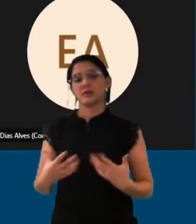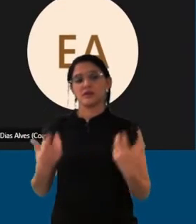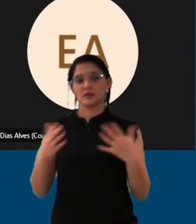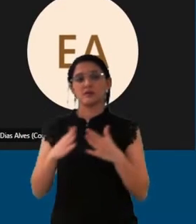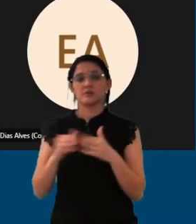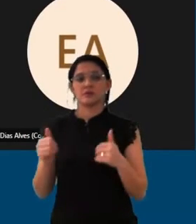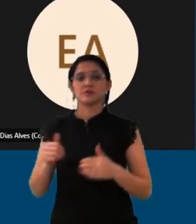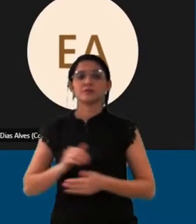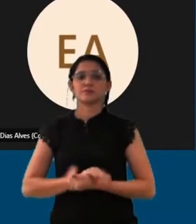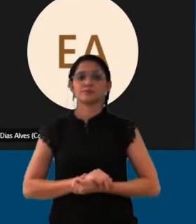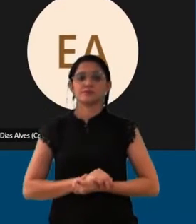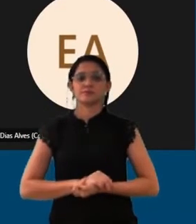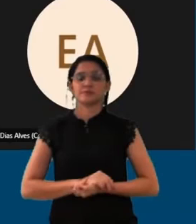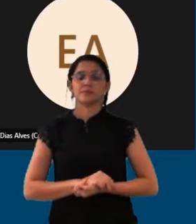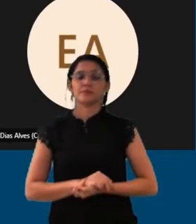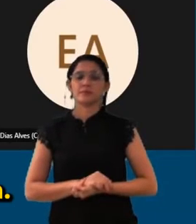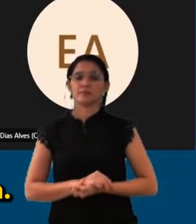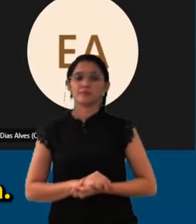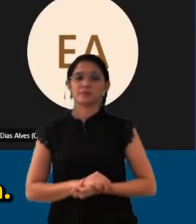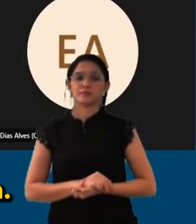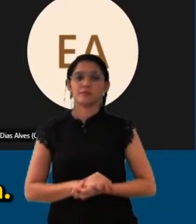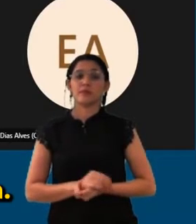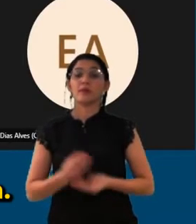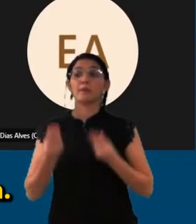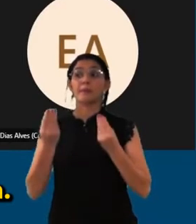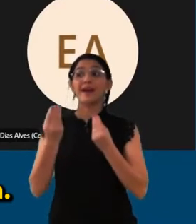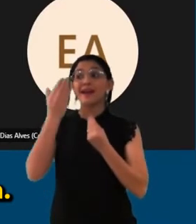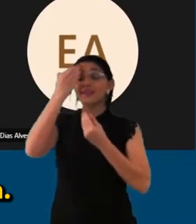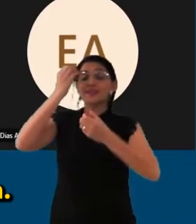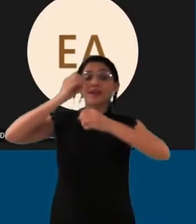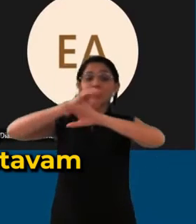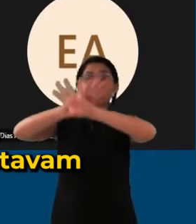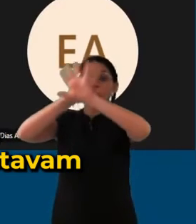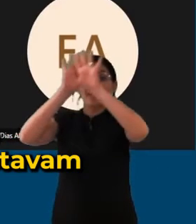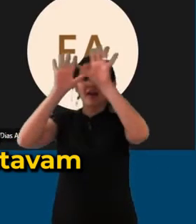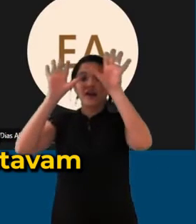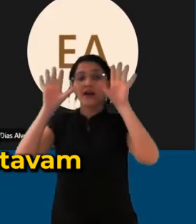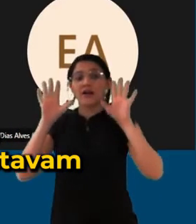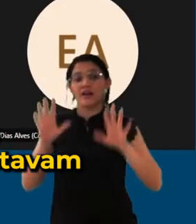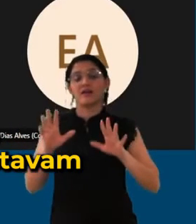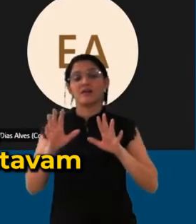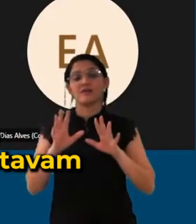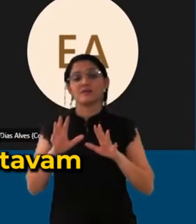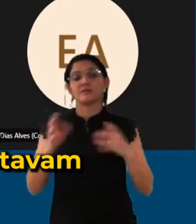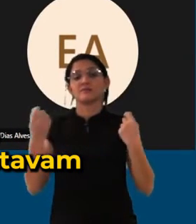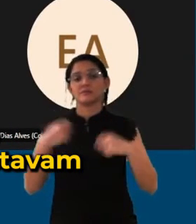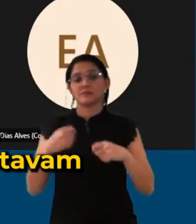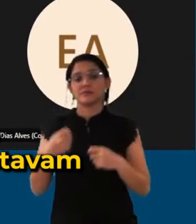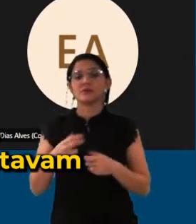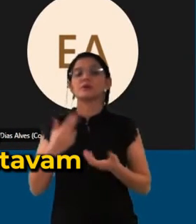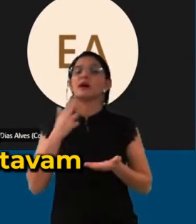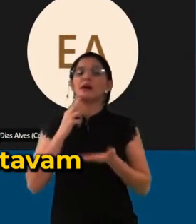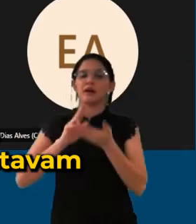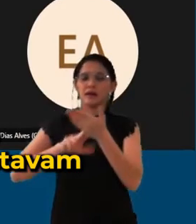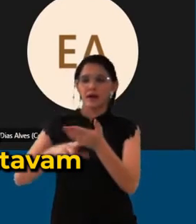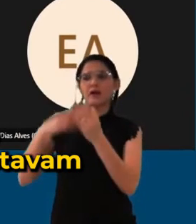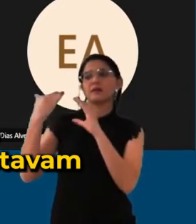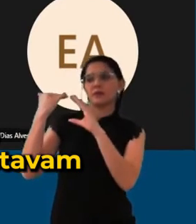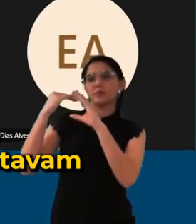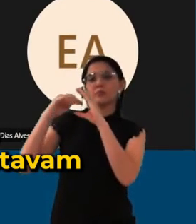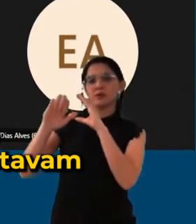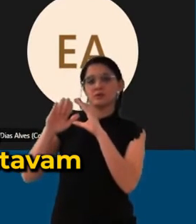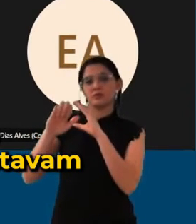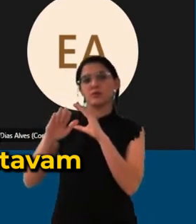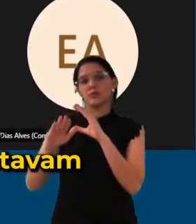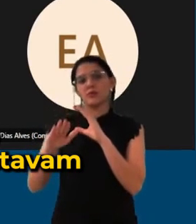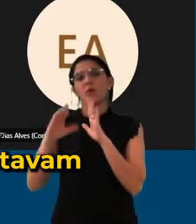Os esclarecimentos, para ela entender, ficar mais claro ainda, a gente chegou a entregar uma carta, um ofício,